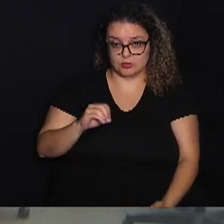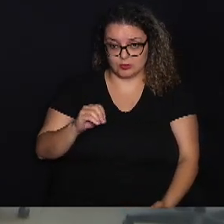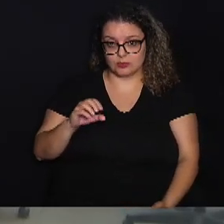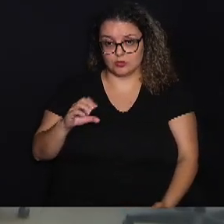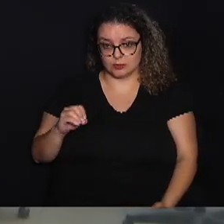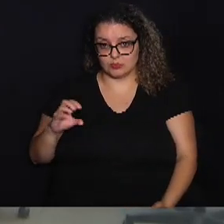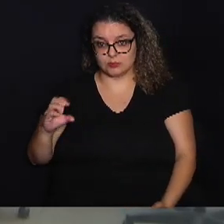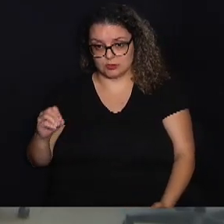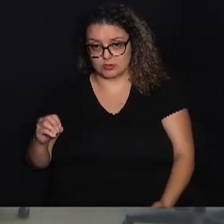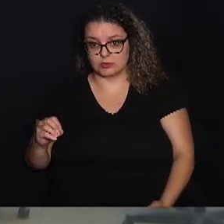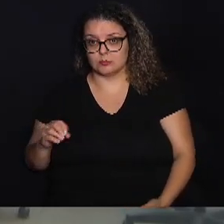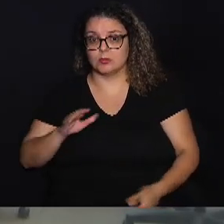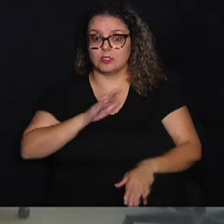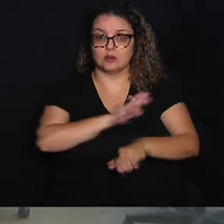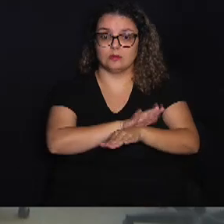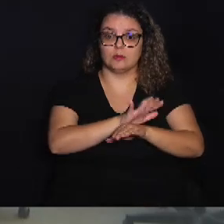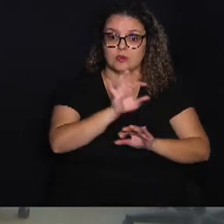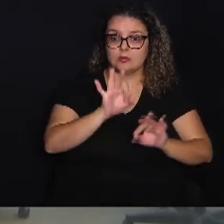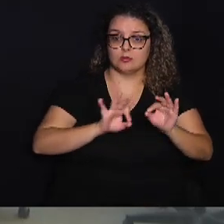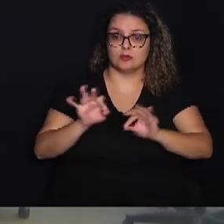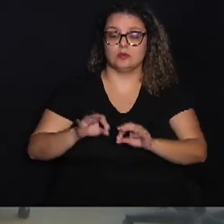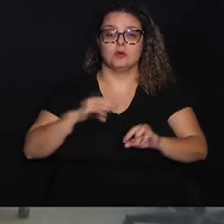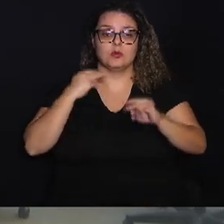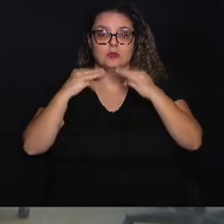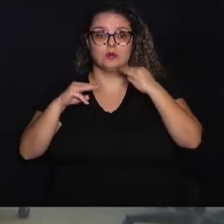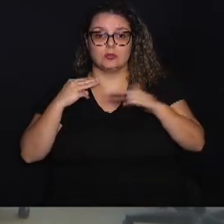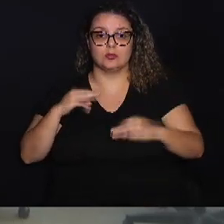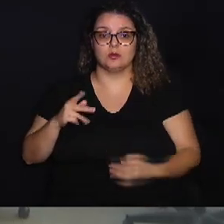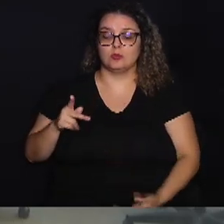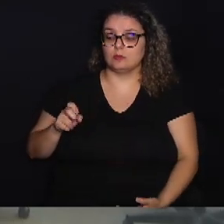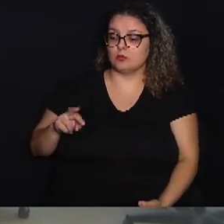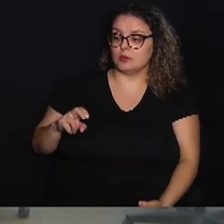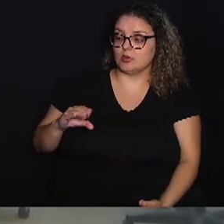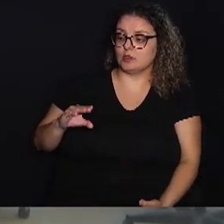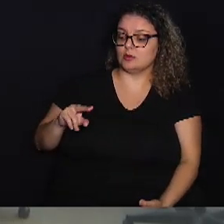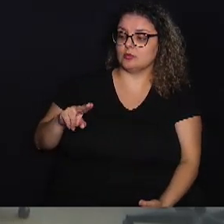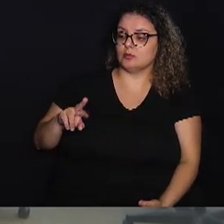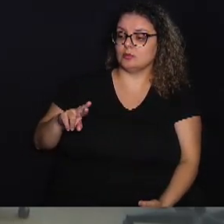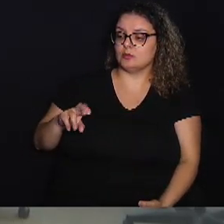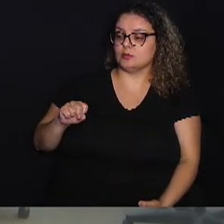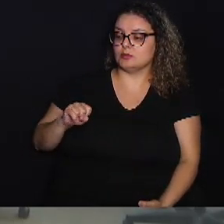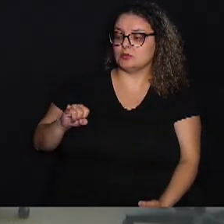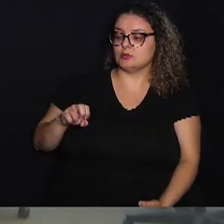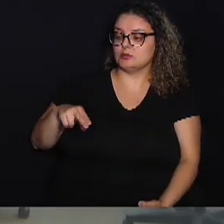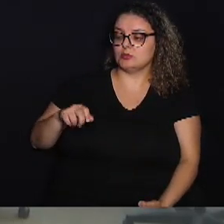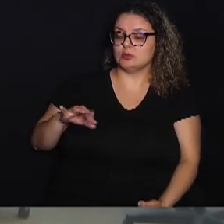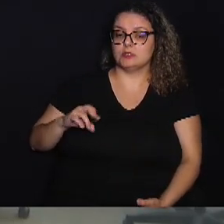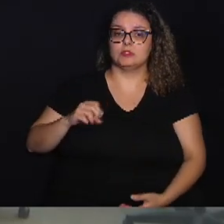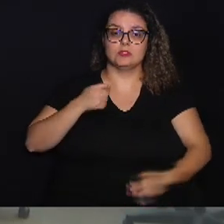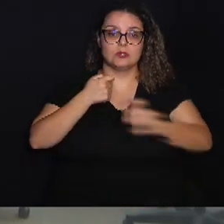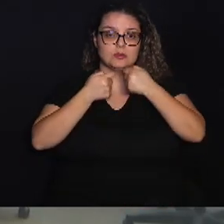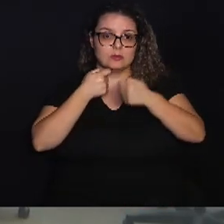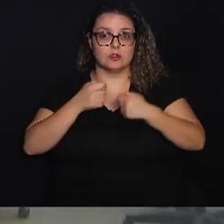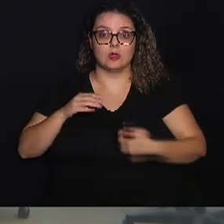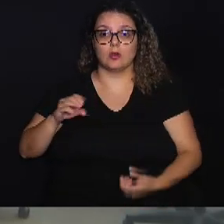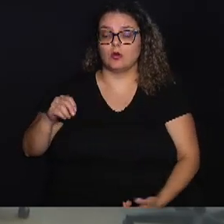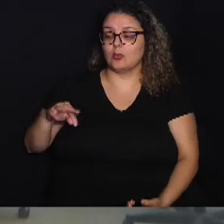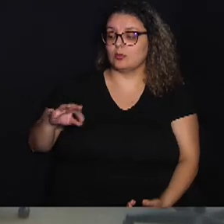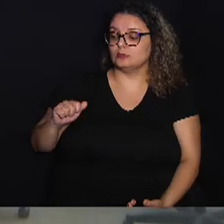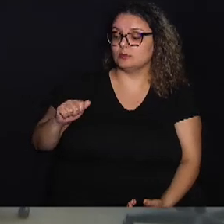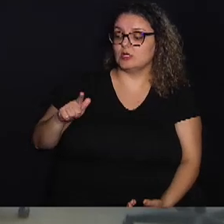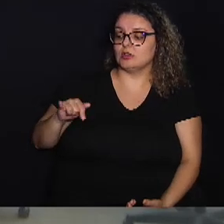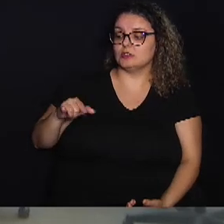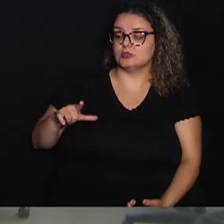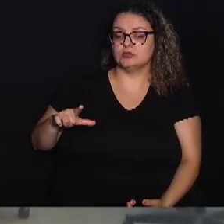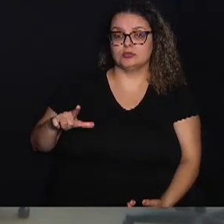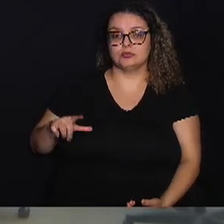fazer parte com músico percussionista E também como vocalista do grupo contágio atualmente